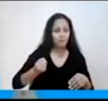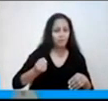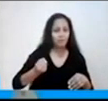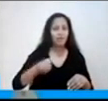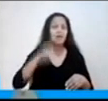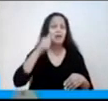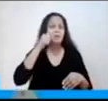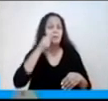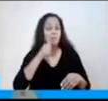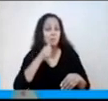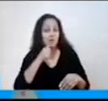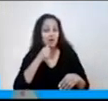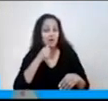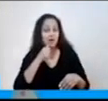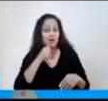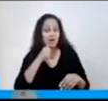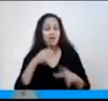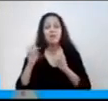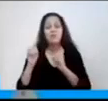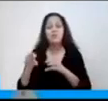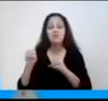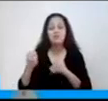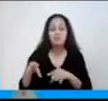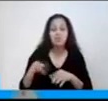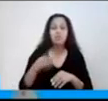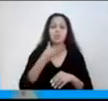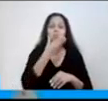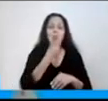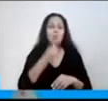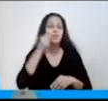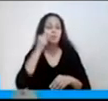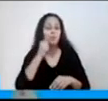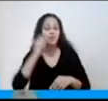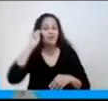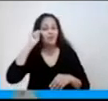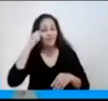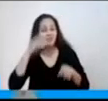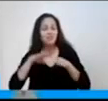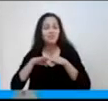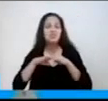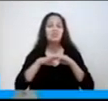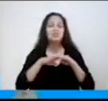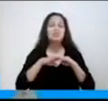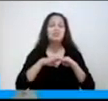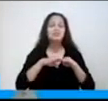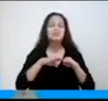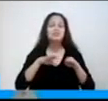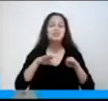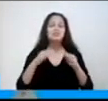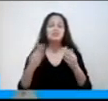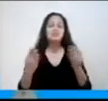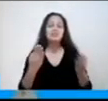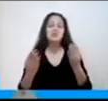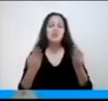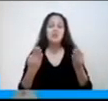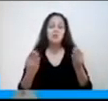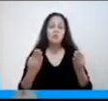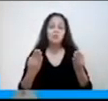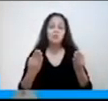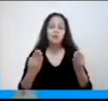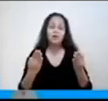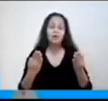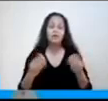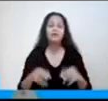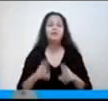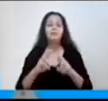branca, certo? A escolaridade da mulher negra ou do homem negro, quando se compara com a escolaridade da mulher branca e do homem branco, há uma